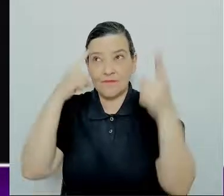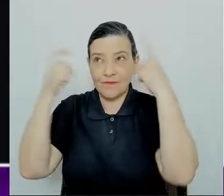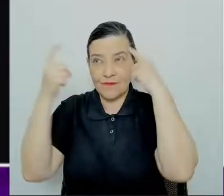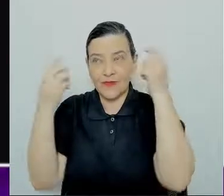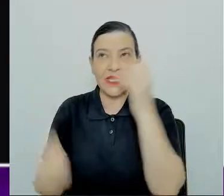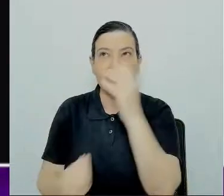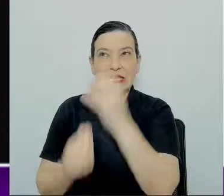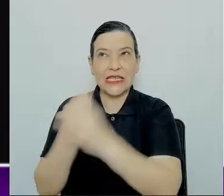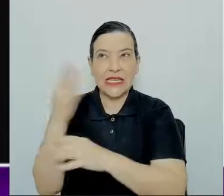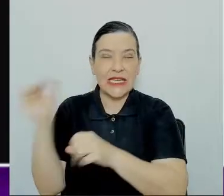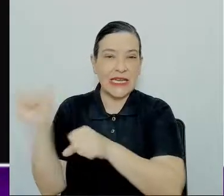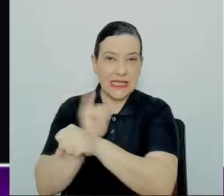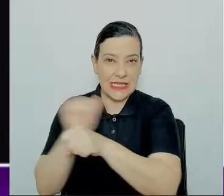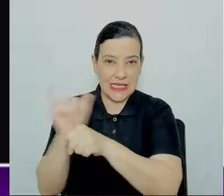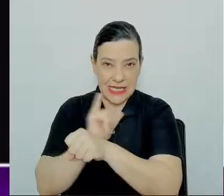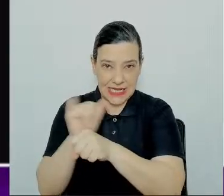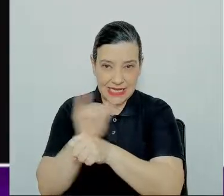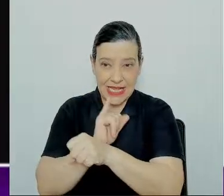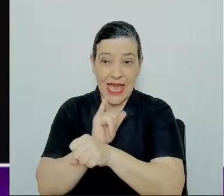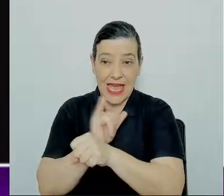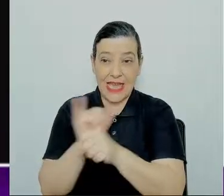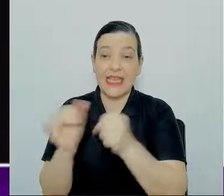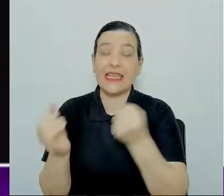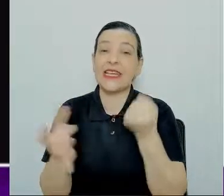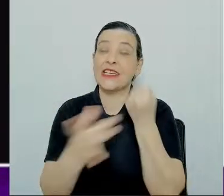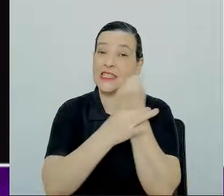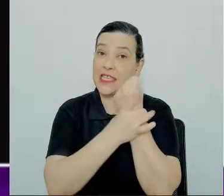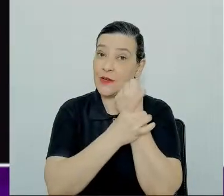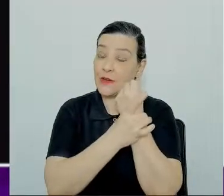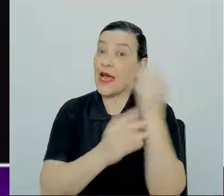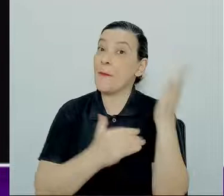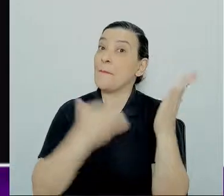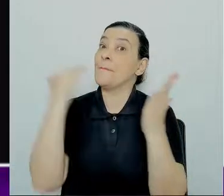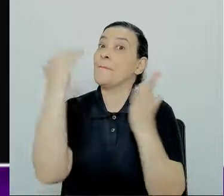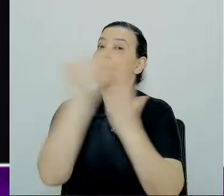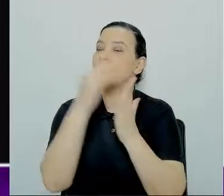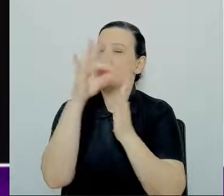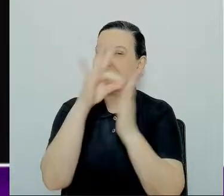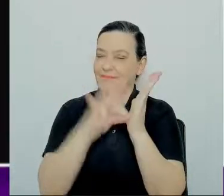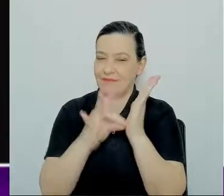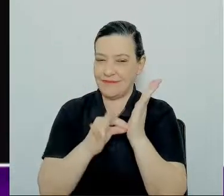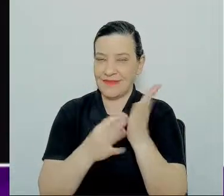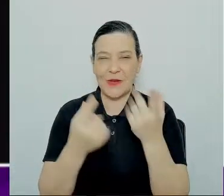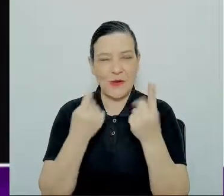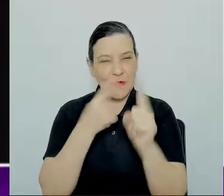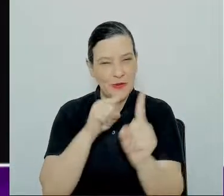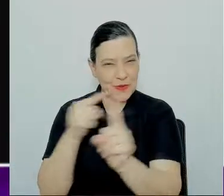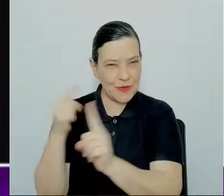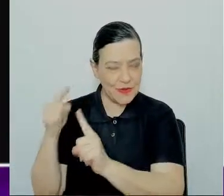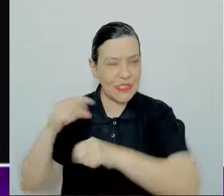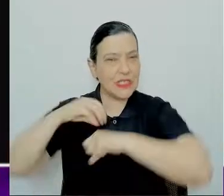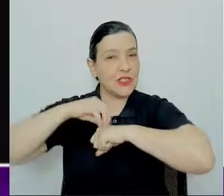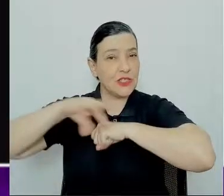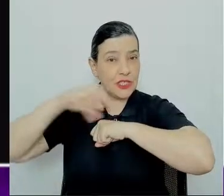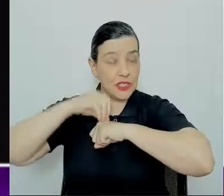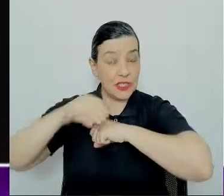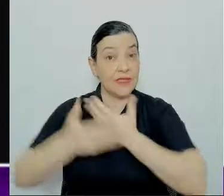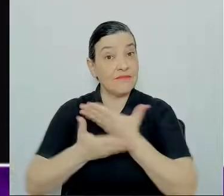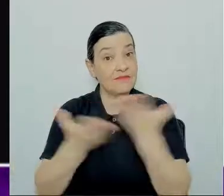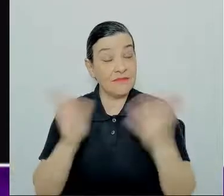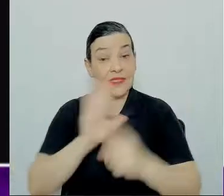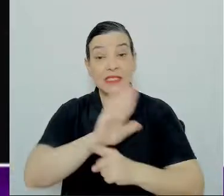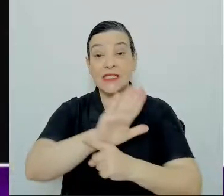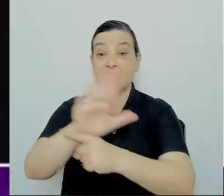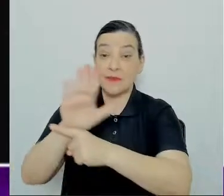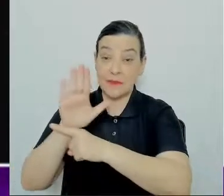além do código. Eu gosto de polemizar um pouco, então aqui eu vou trazer vários insights. Espero ajudar você a